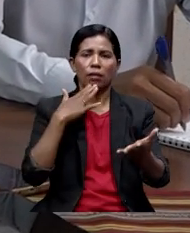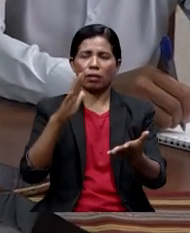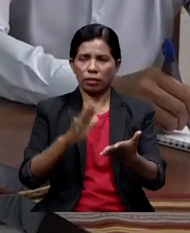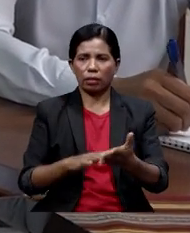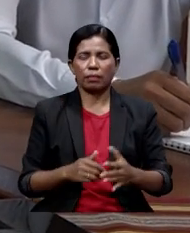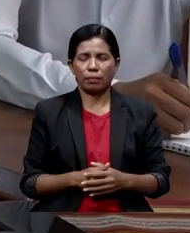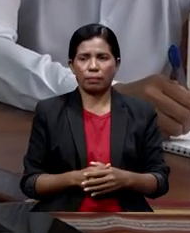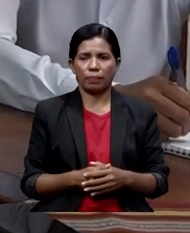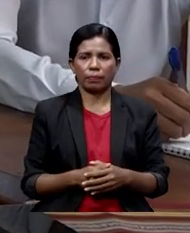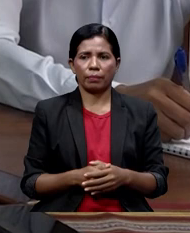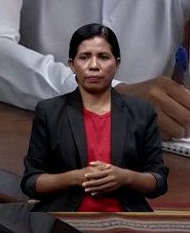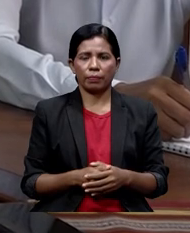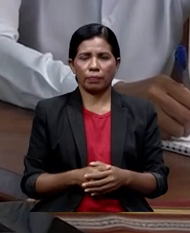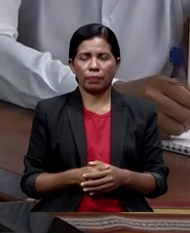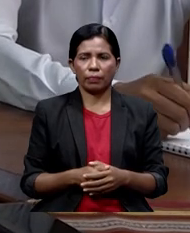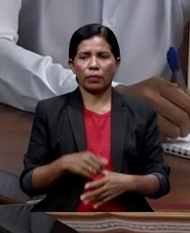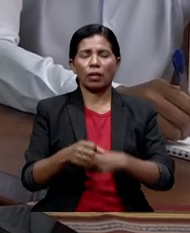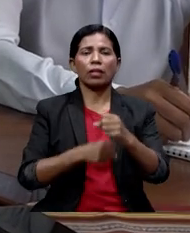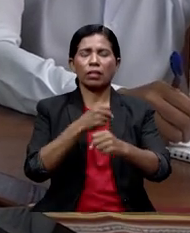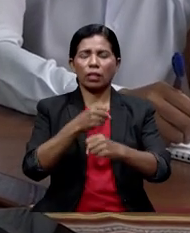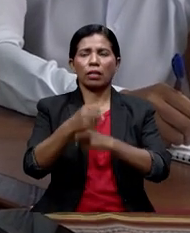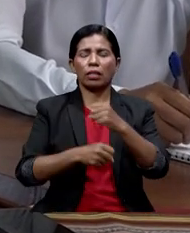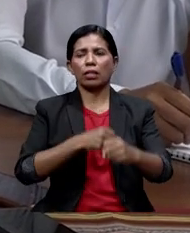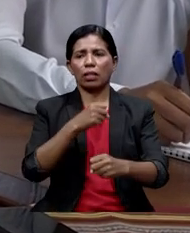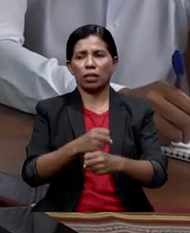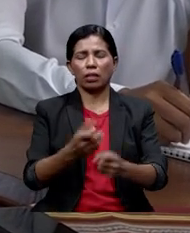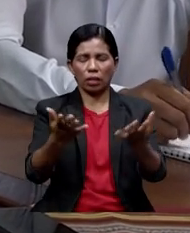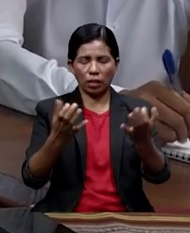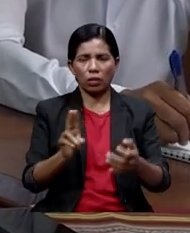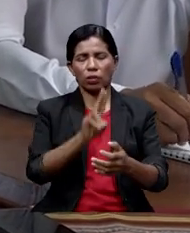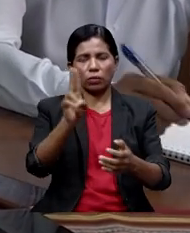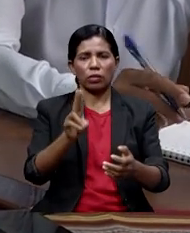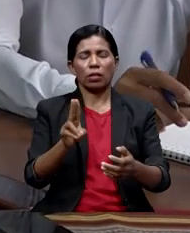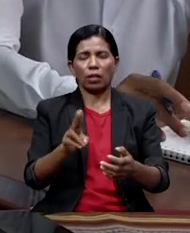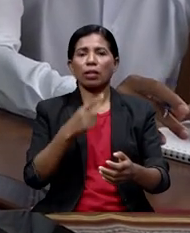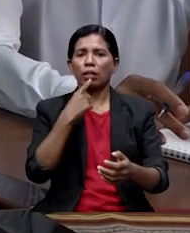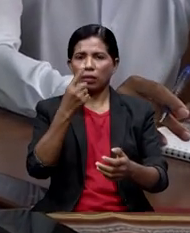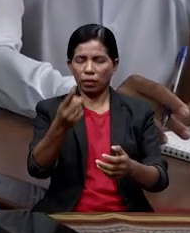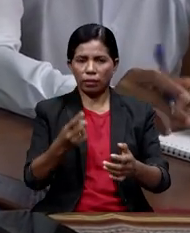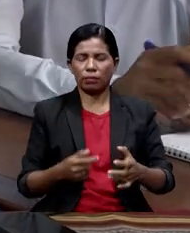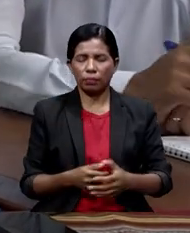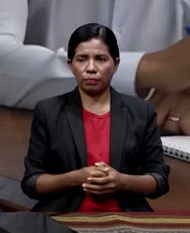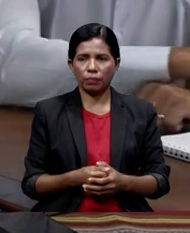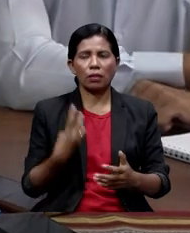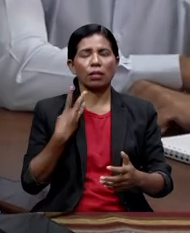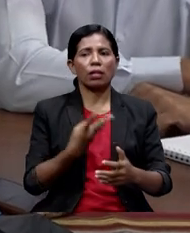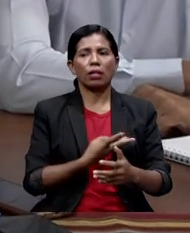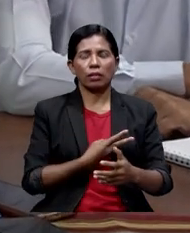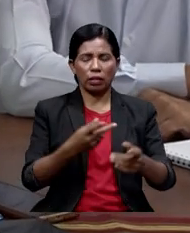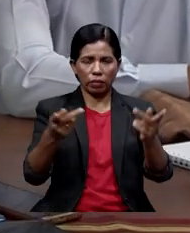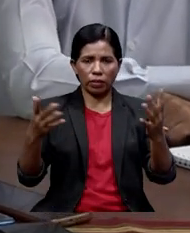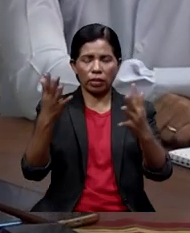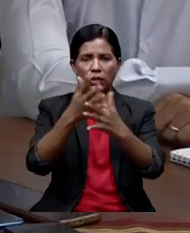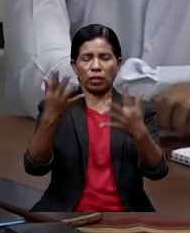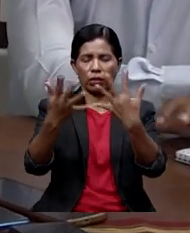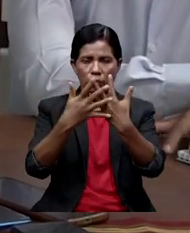e né, tinantina, e a cara que aproveita para ter, né, que ataca, e tem a cela de detenção, se a